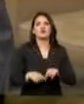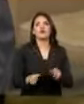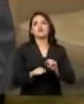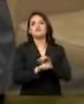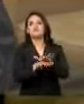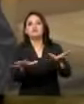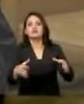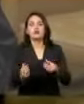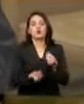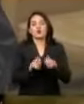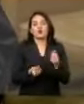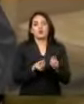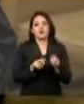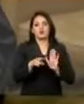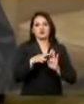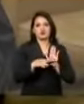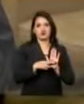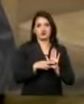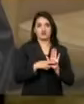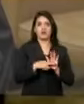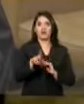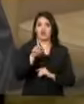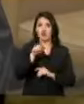regra constitucional? Estamos diante de uma DPF